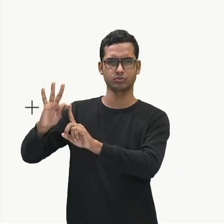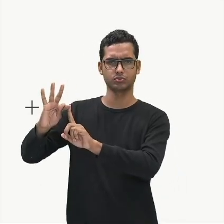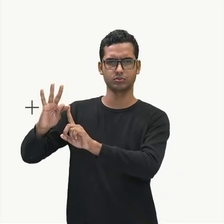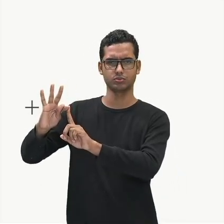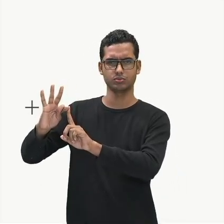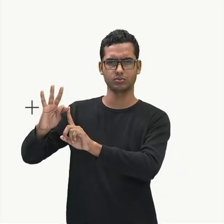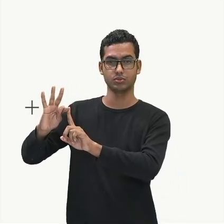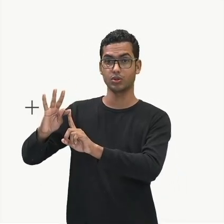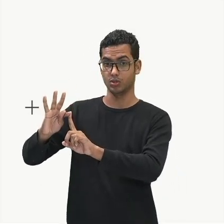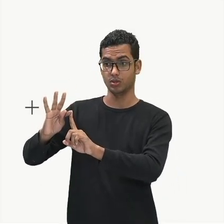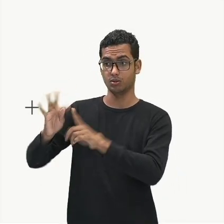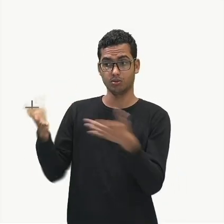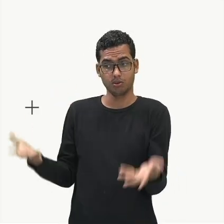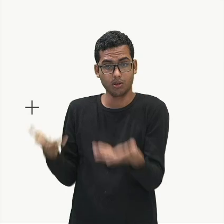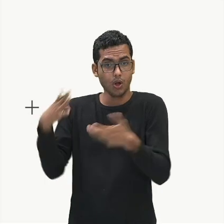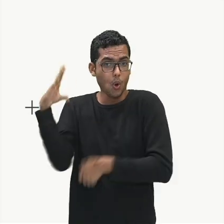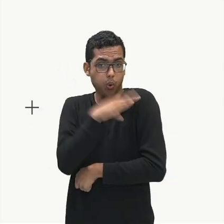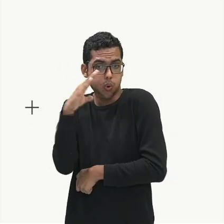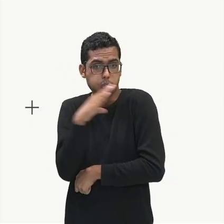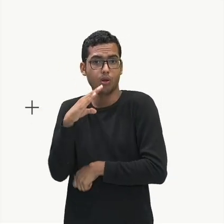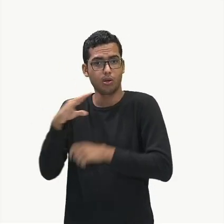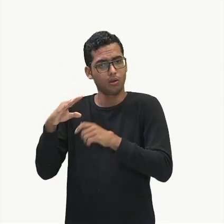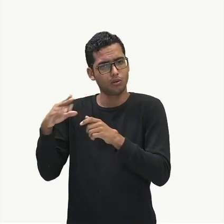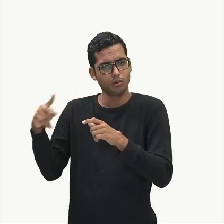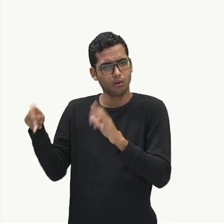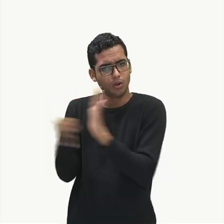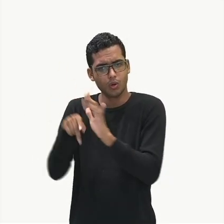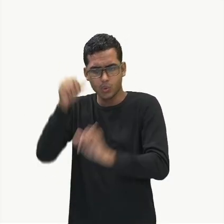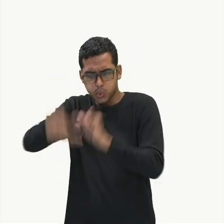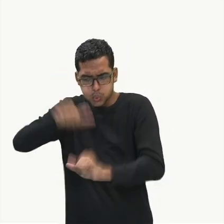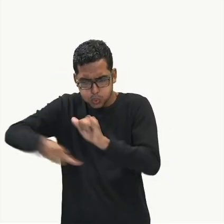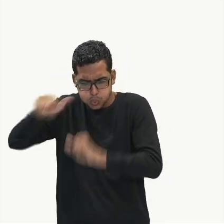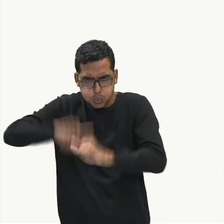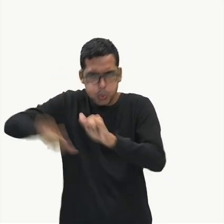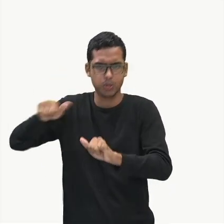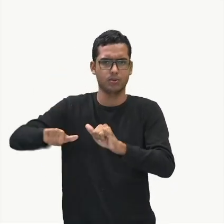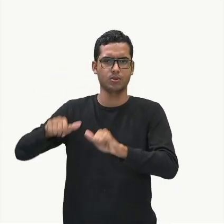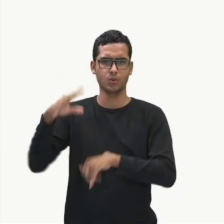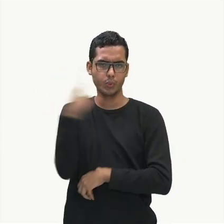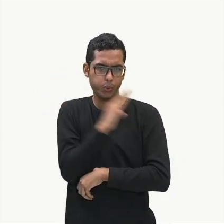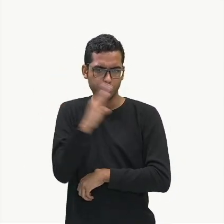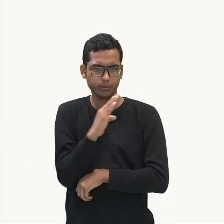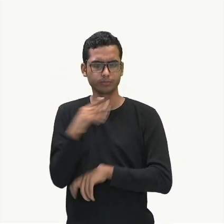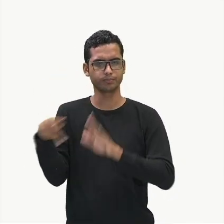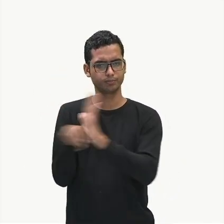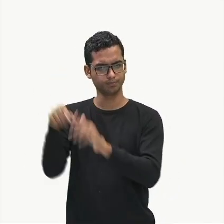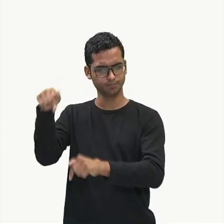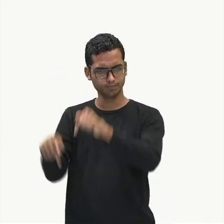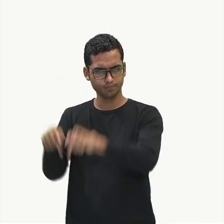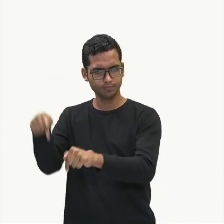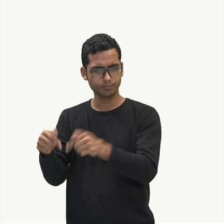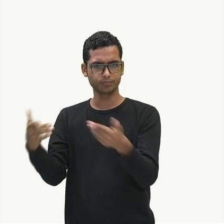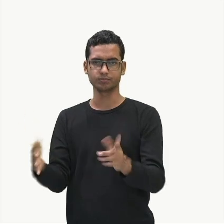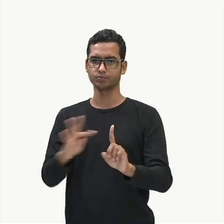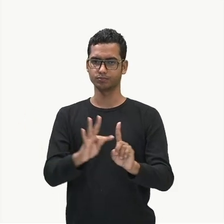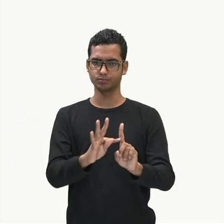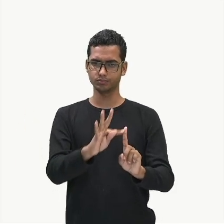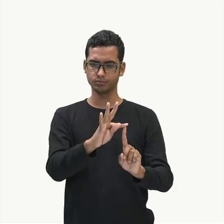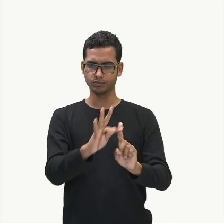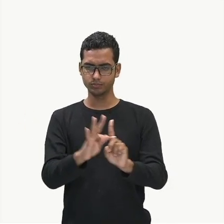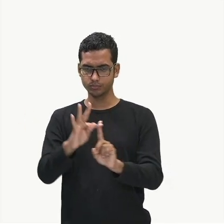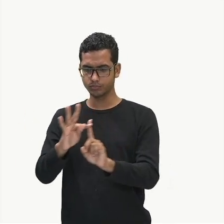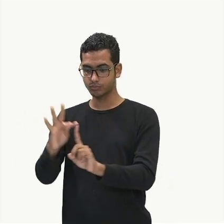aumenta a velocidade das reações químicas. Então, essa temperatura é